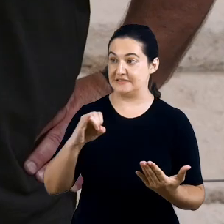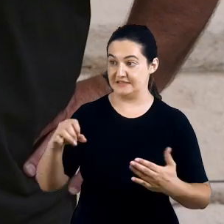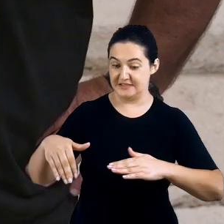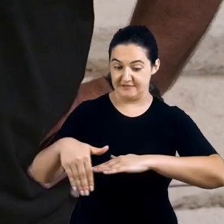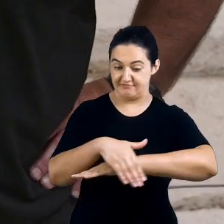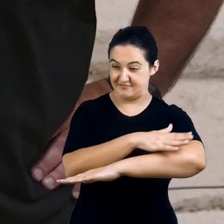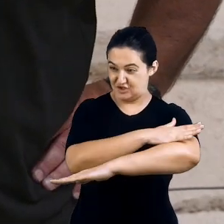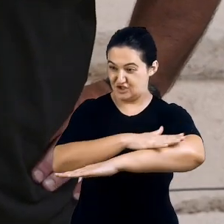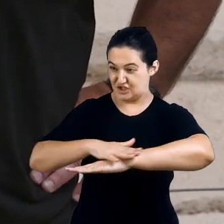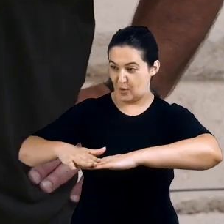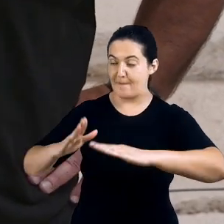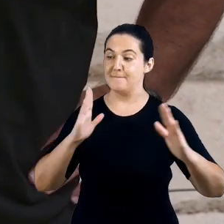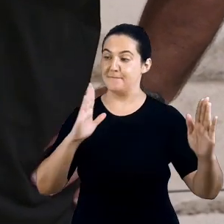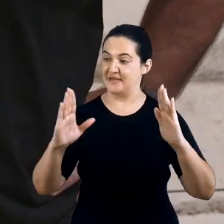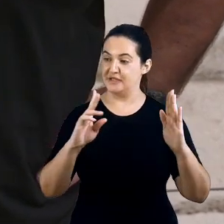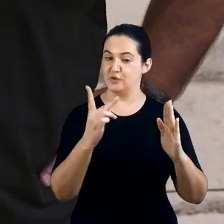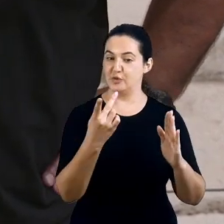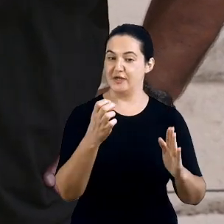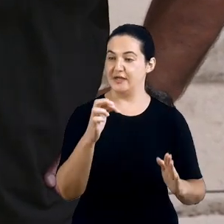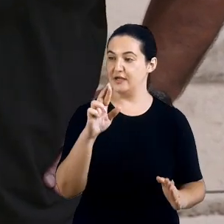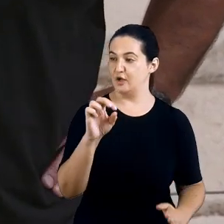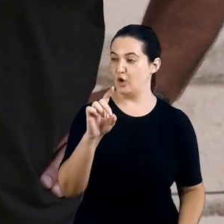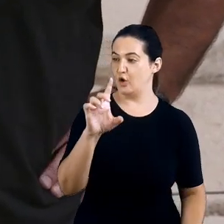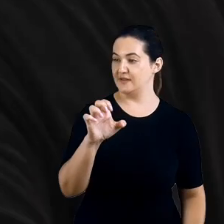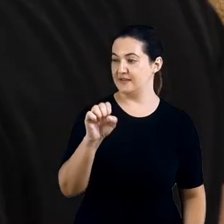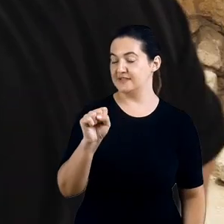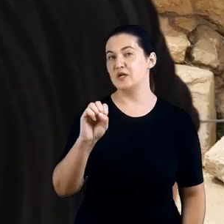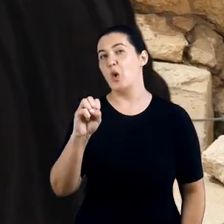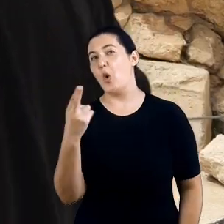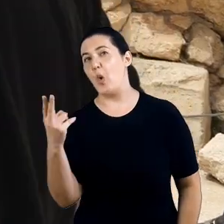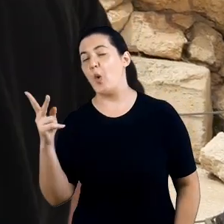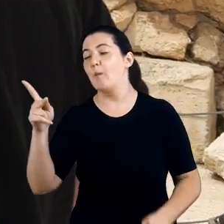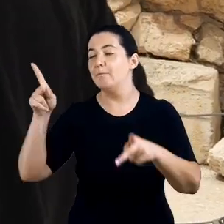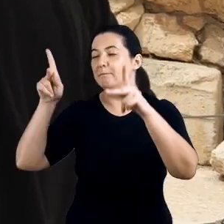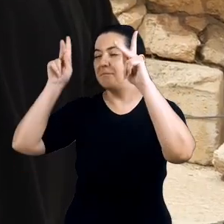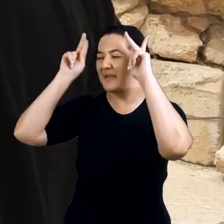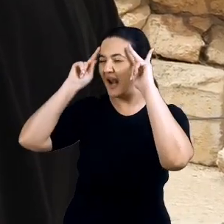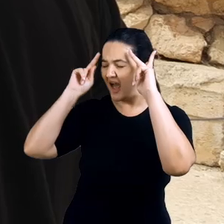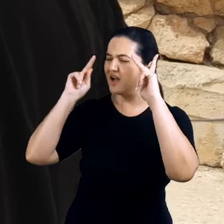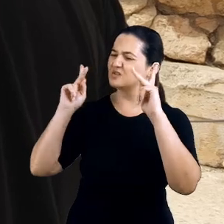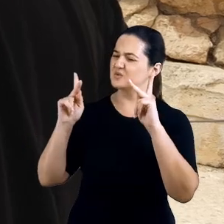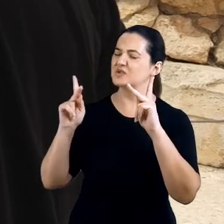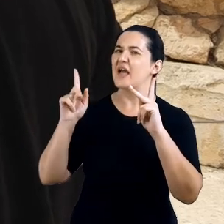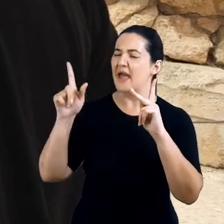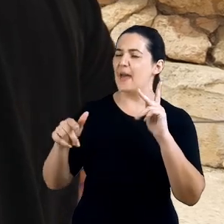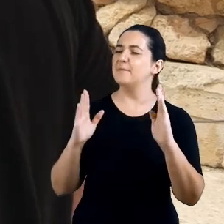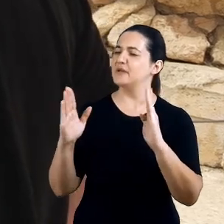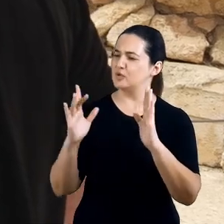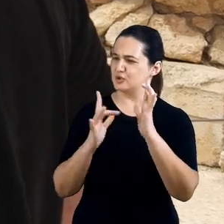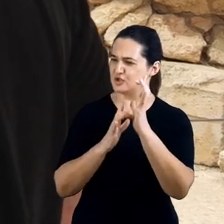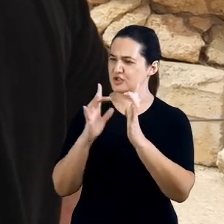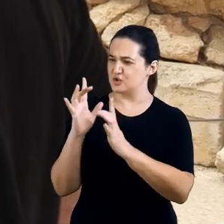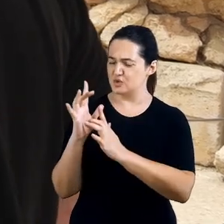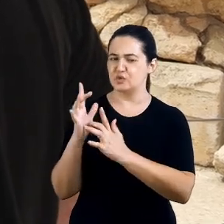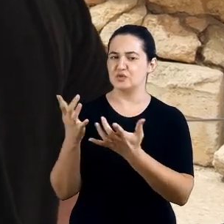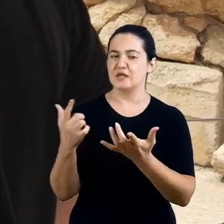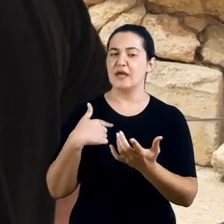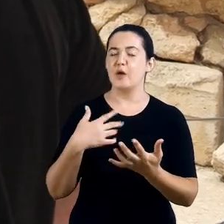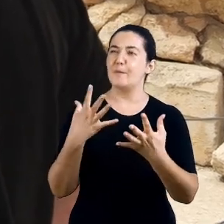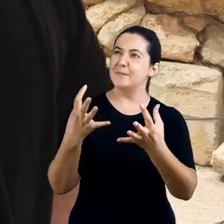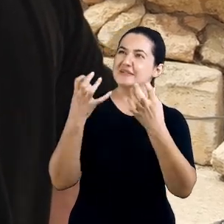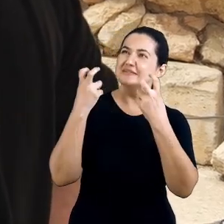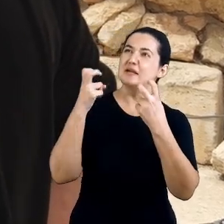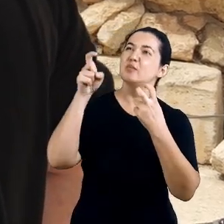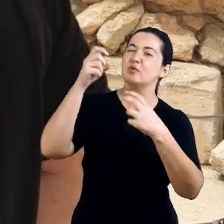esse piso aqui é da época ou de Herodes ou mesmo de Pilatos, é da época de Jesus. E o que está mais acima veio depois. Chama